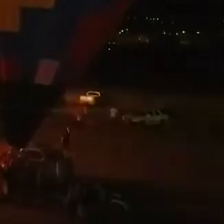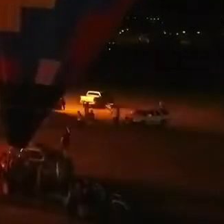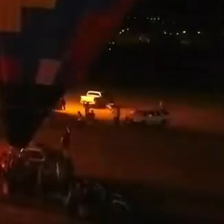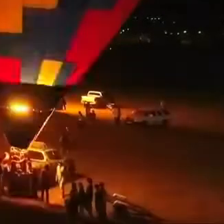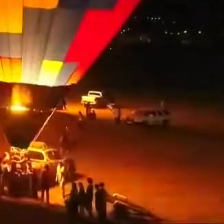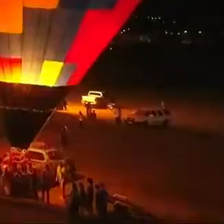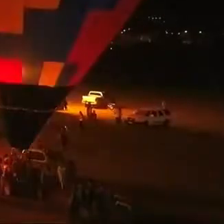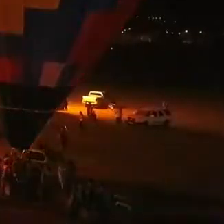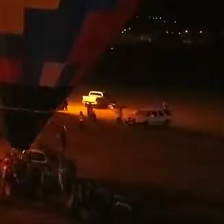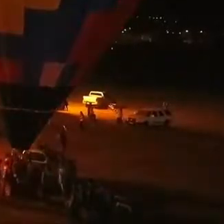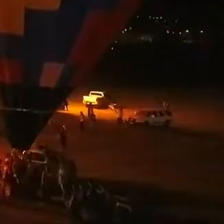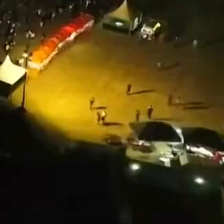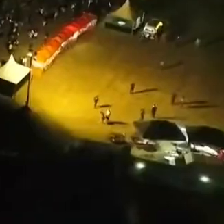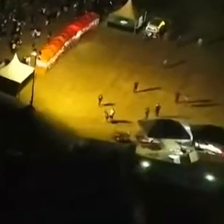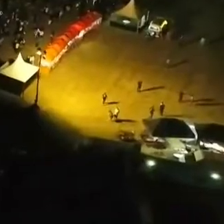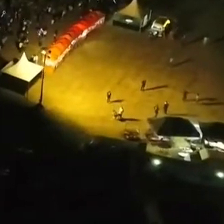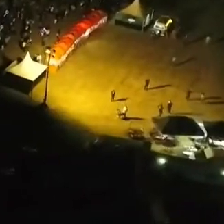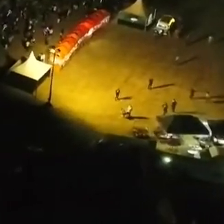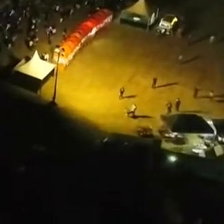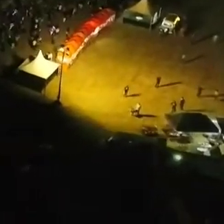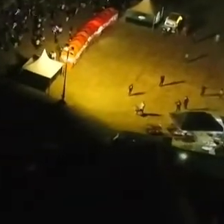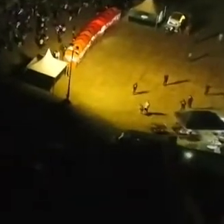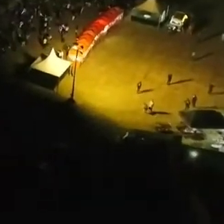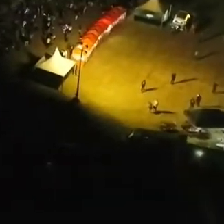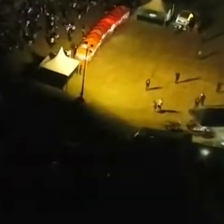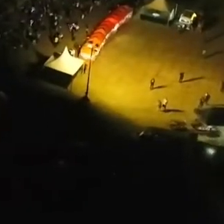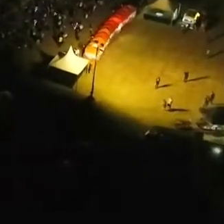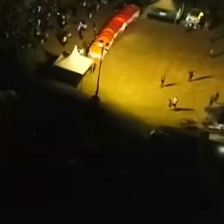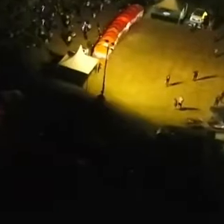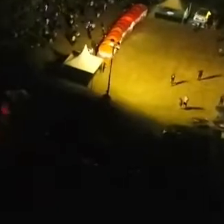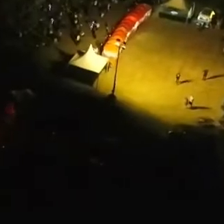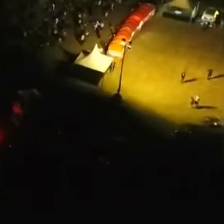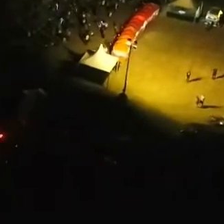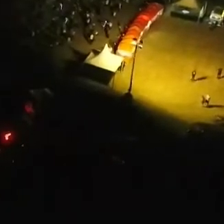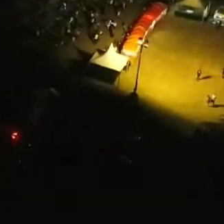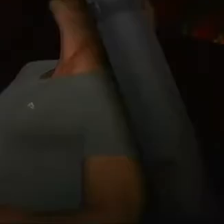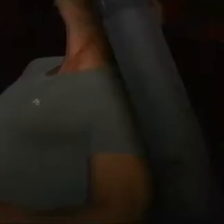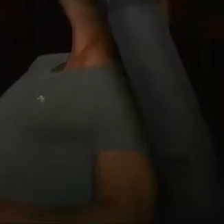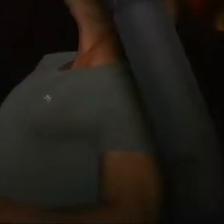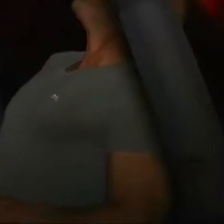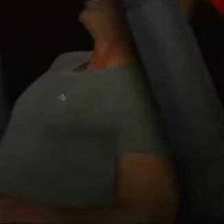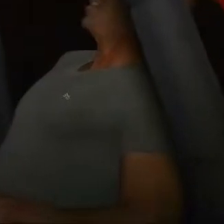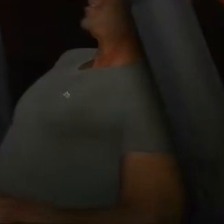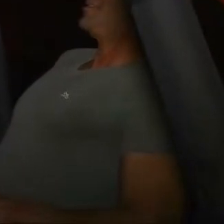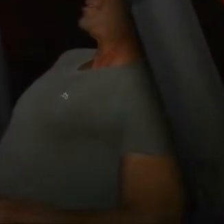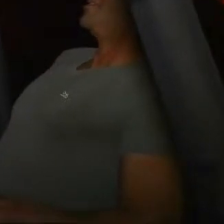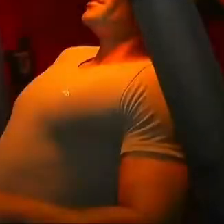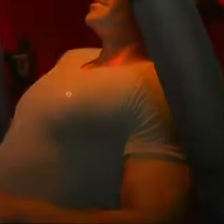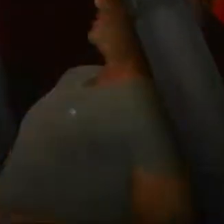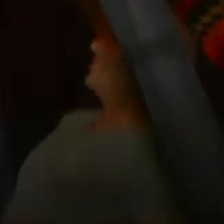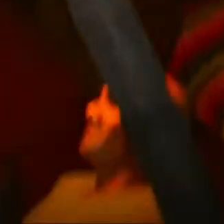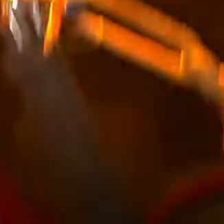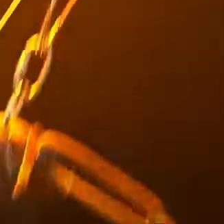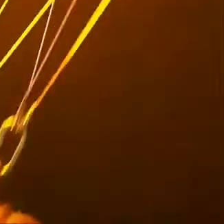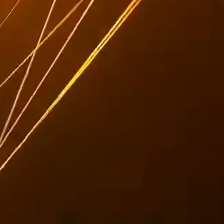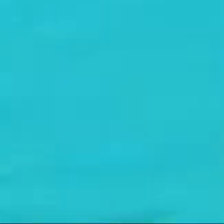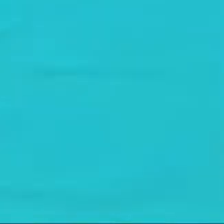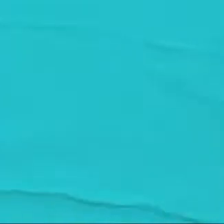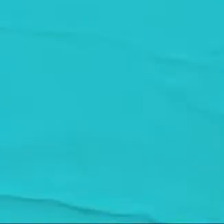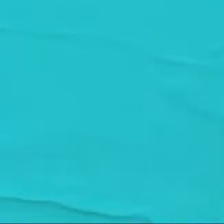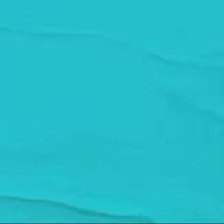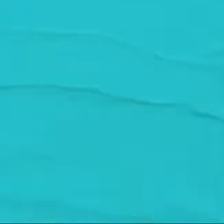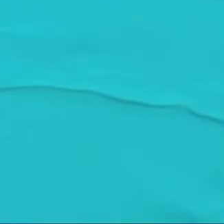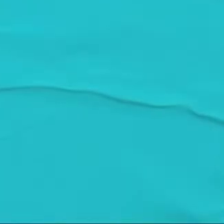Sábado, o Tá em Tempo tá subindo pra te mostrar um verdadeiro espetáculo no céu. Vai partir!